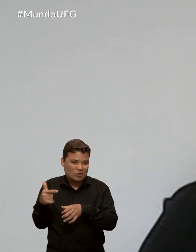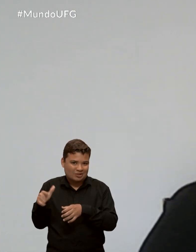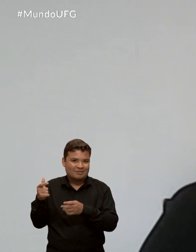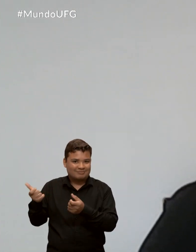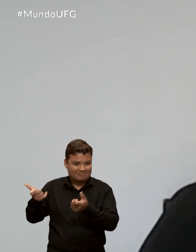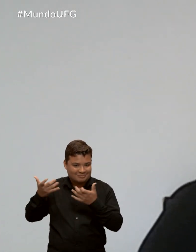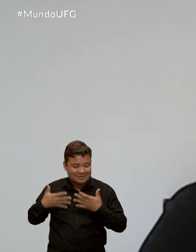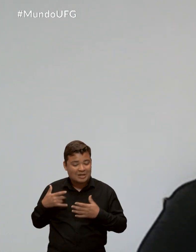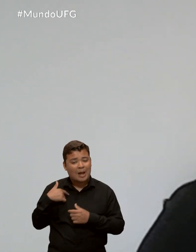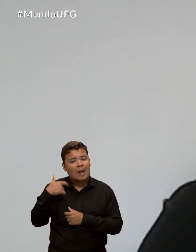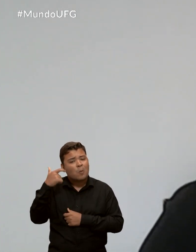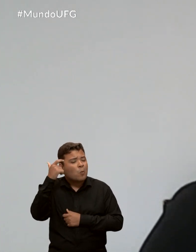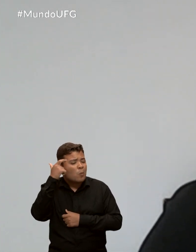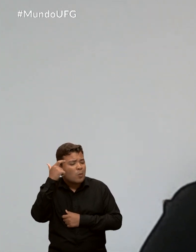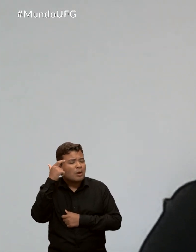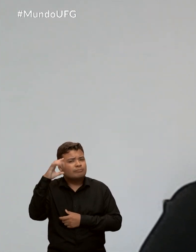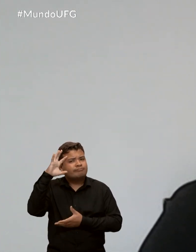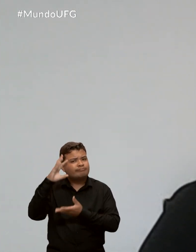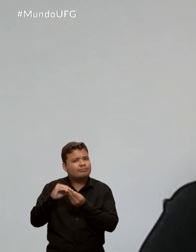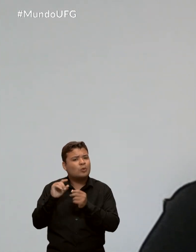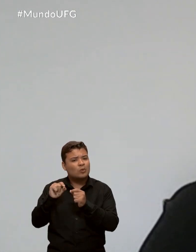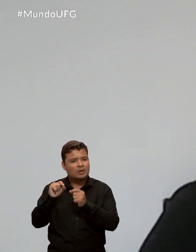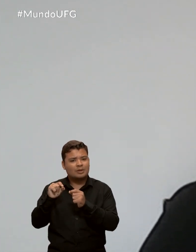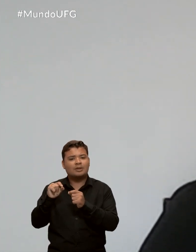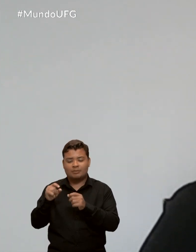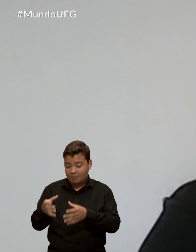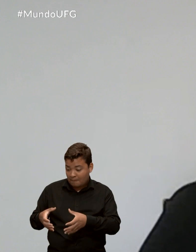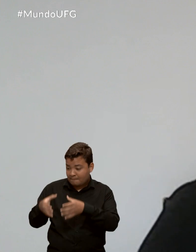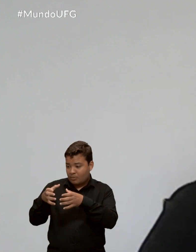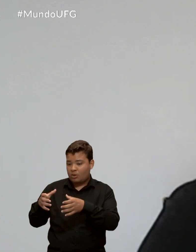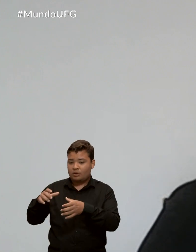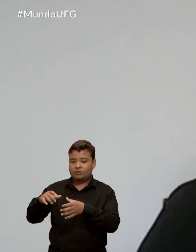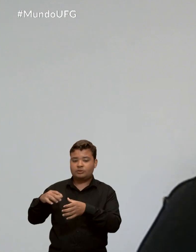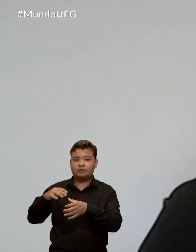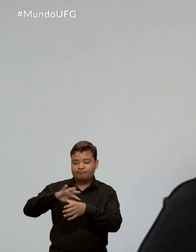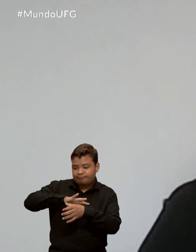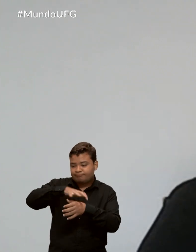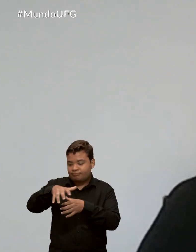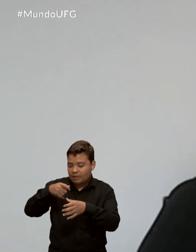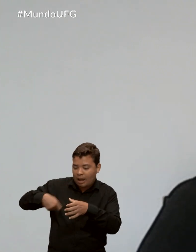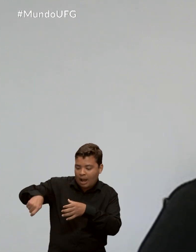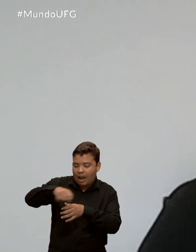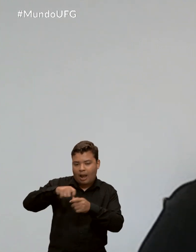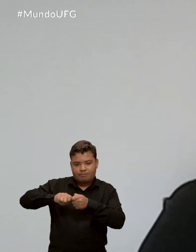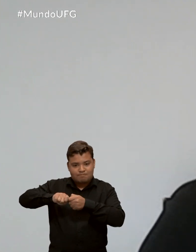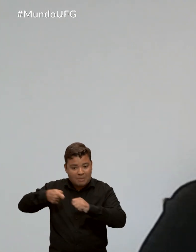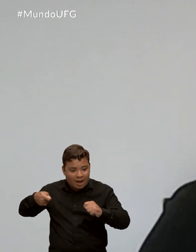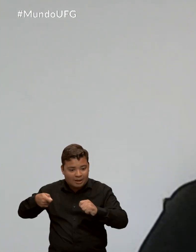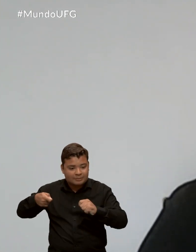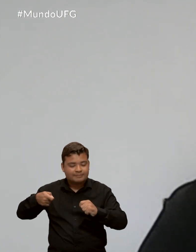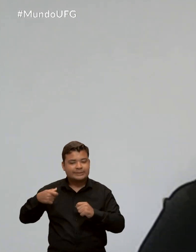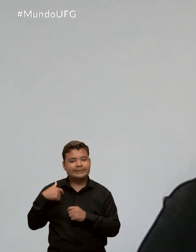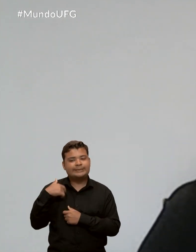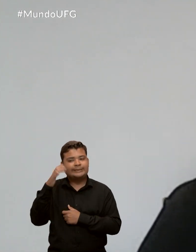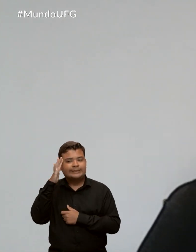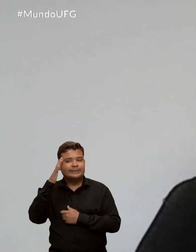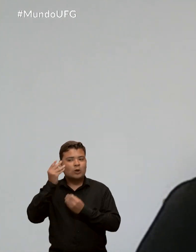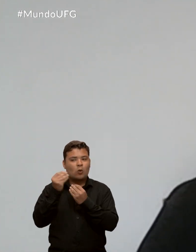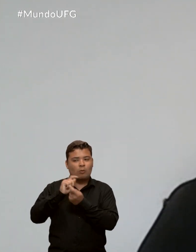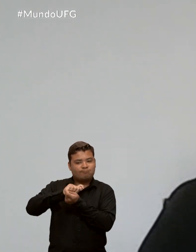ele deve tampar e amarrar, ele não existia rosca. Então, eu fico tentando